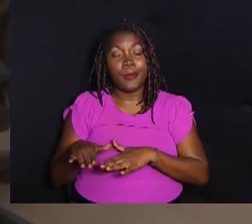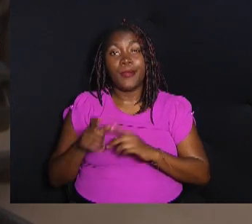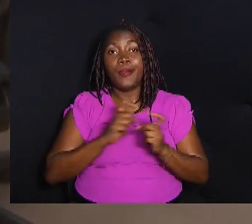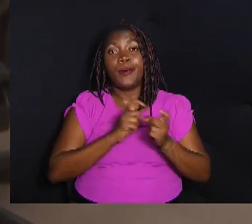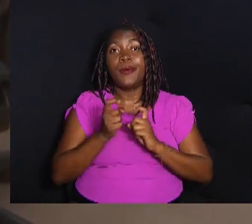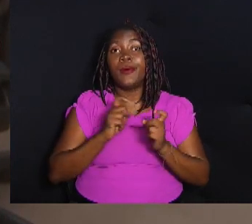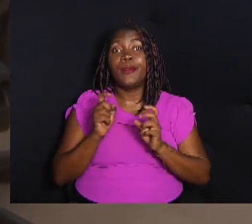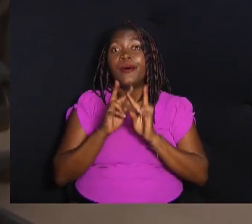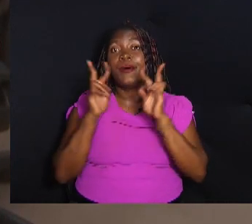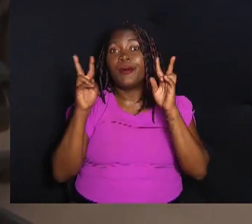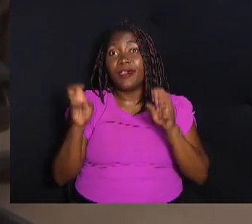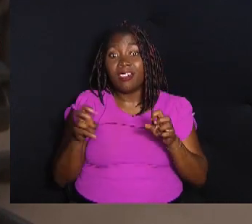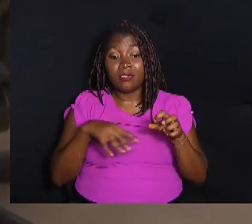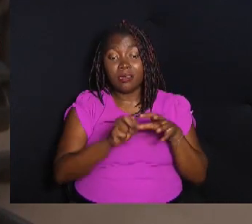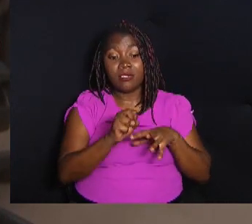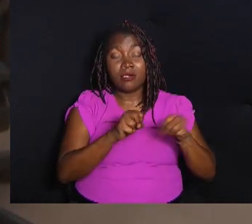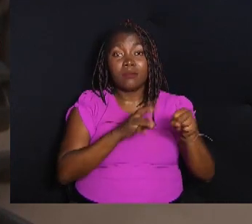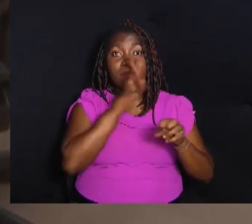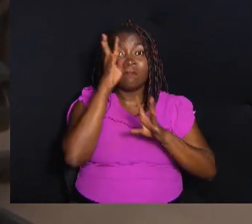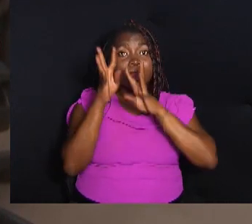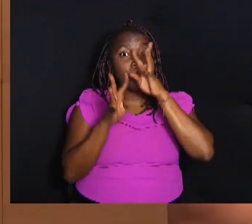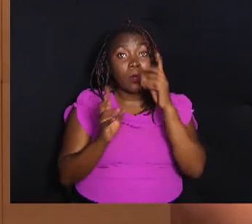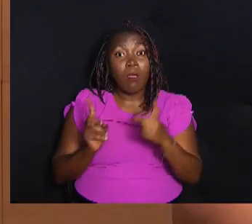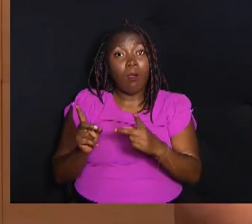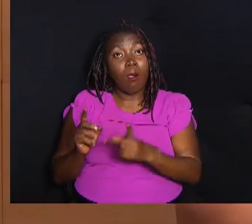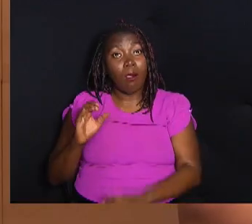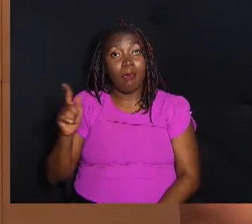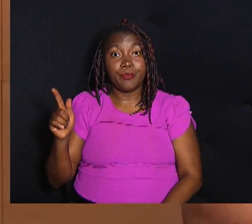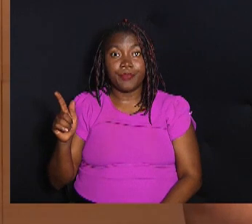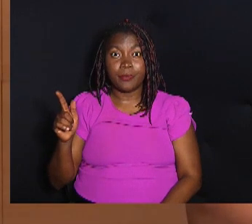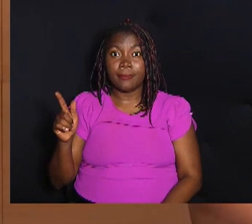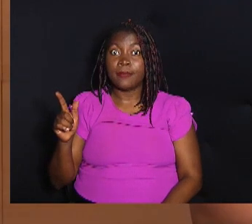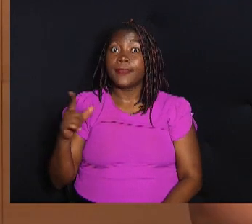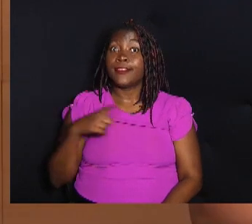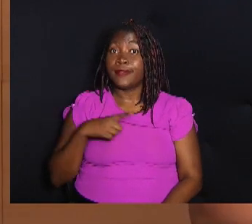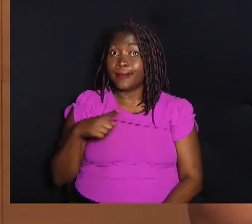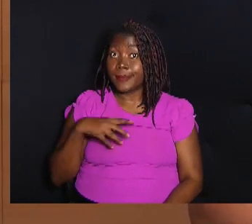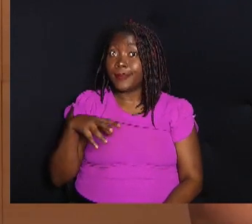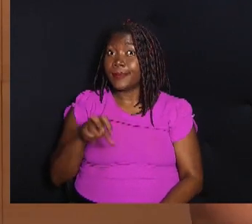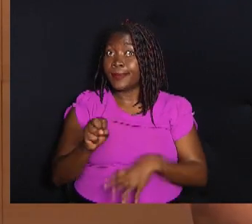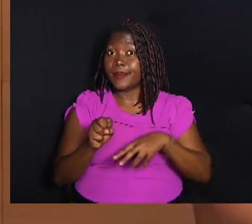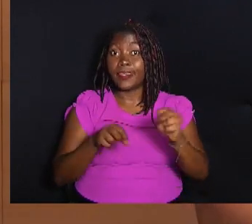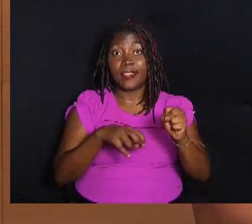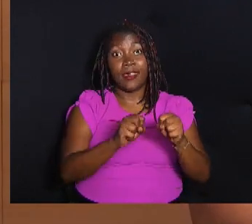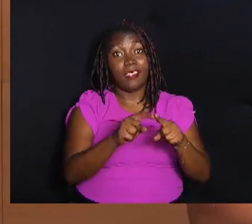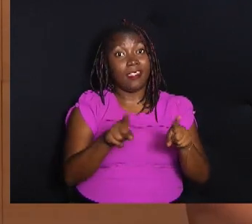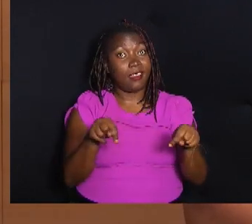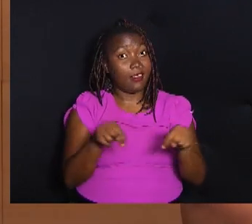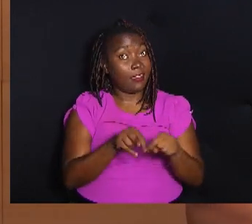Ilegais serem comercializados na apa do Campo Grande tá sendo lá loteada um loteamento